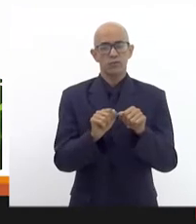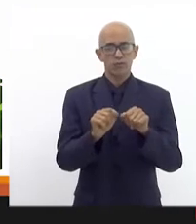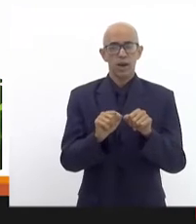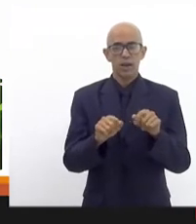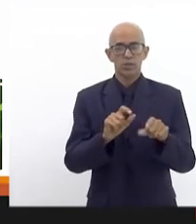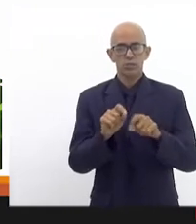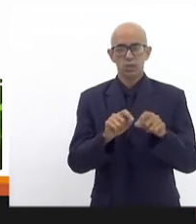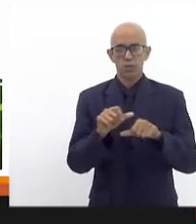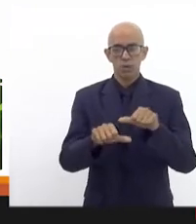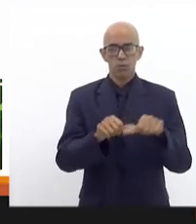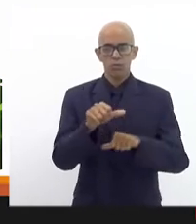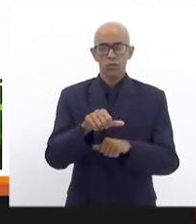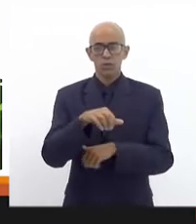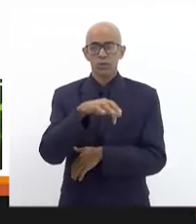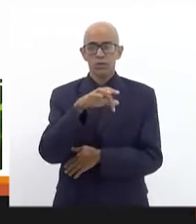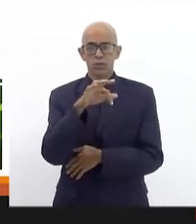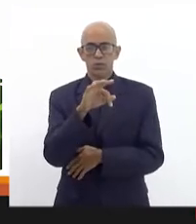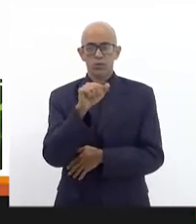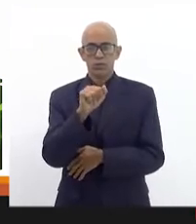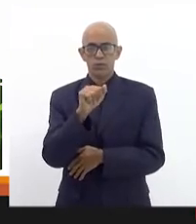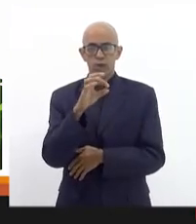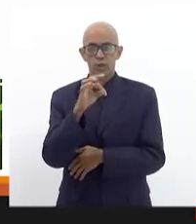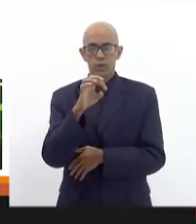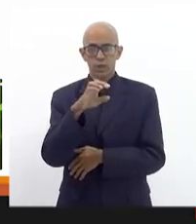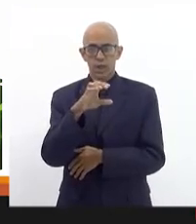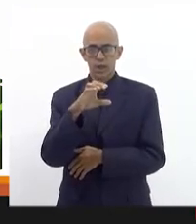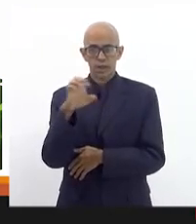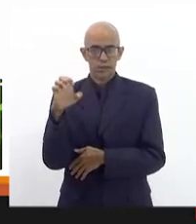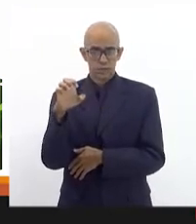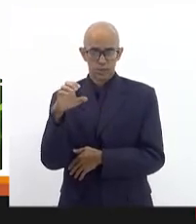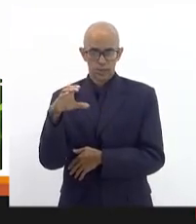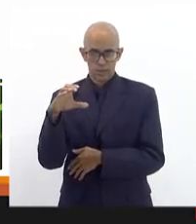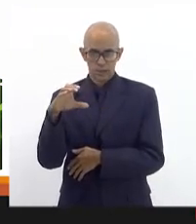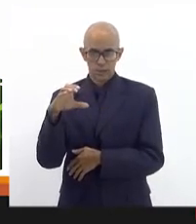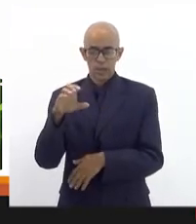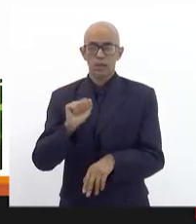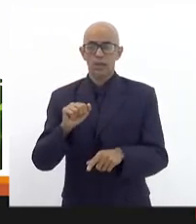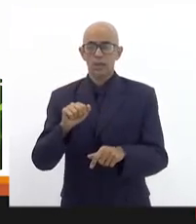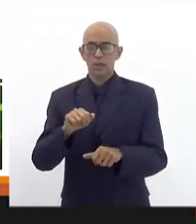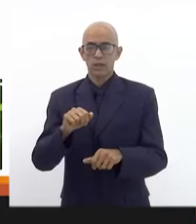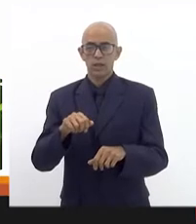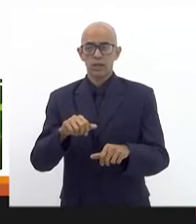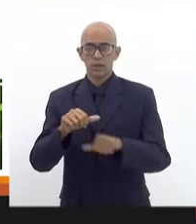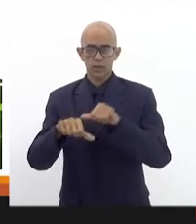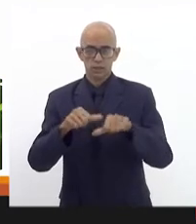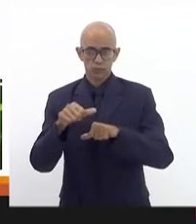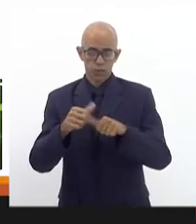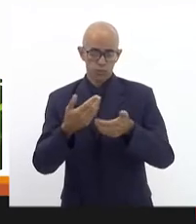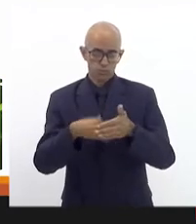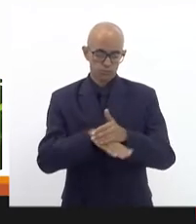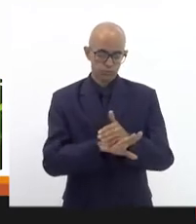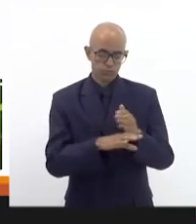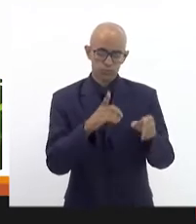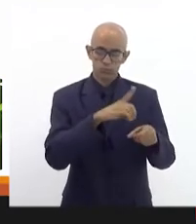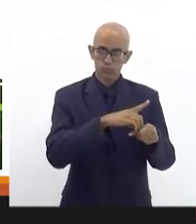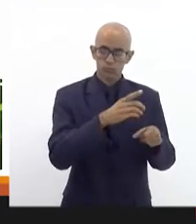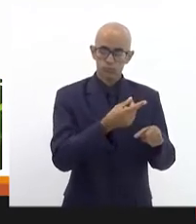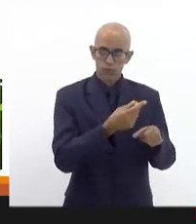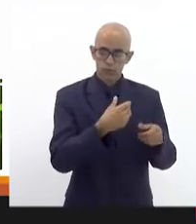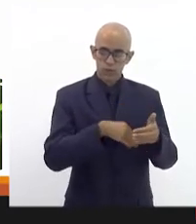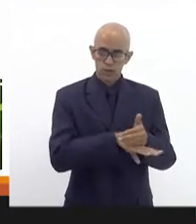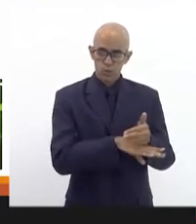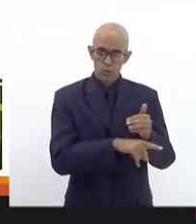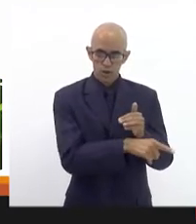mudança importante no FATEC? Ele transforma o FATEC em fundo financeiro e ele permite a transposição de recursos do